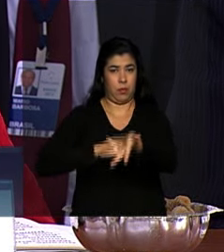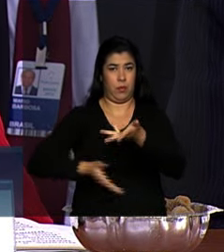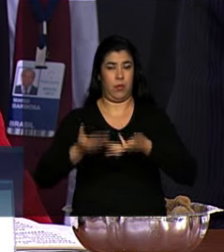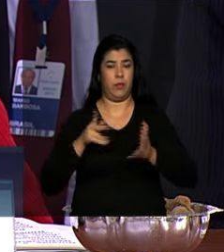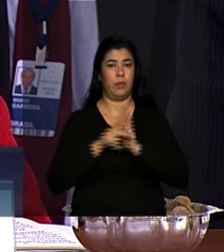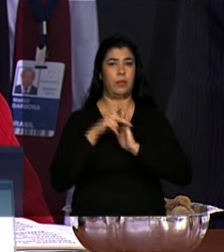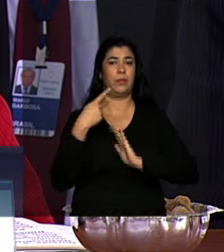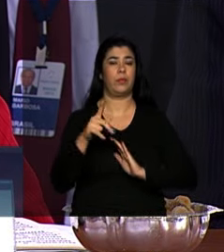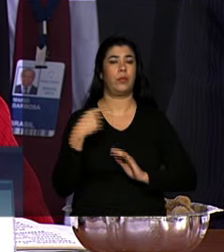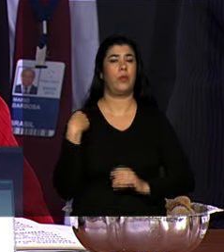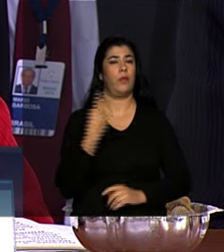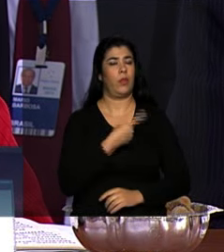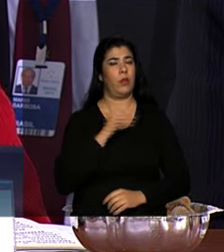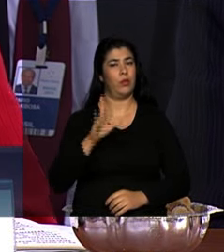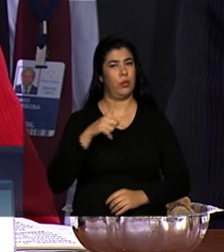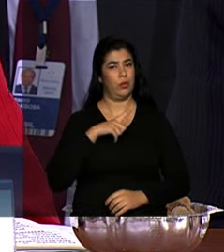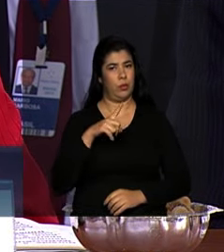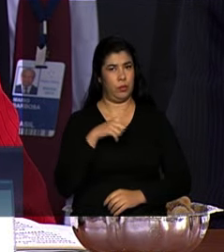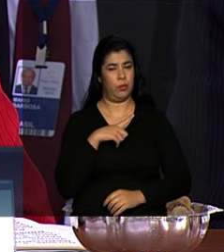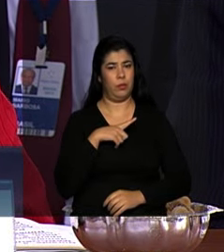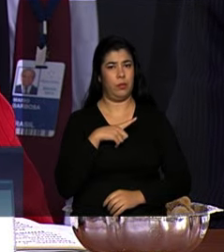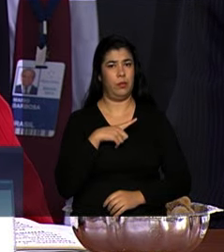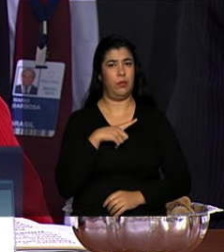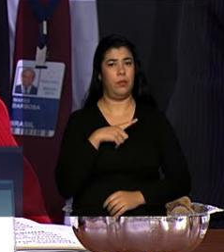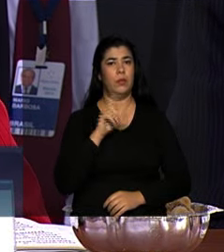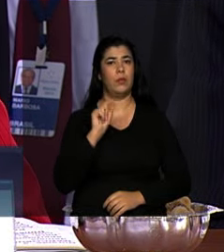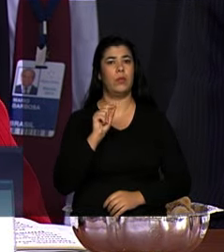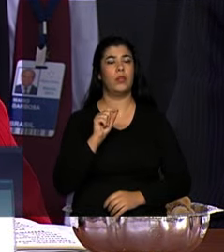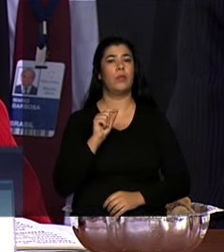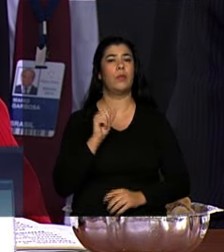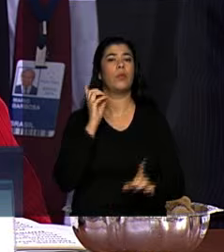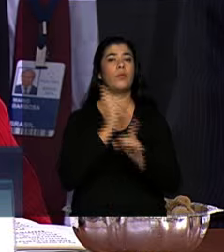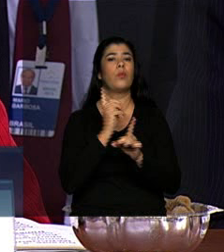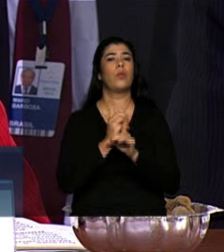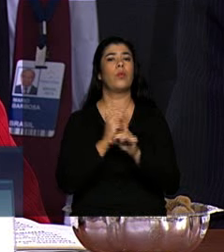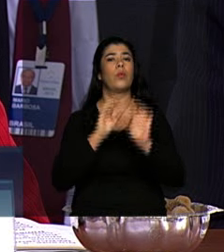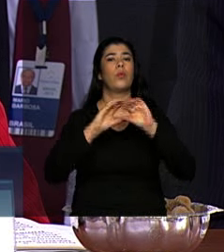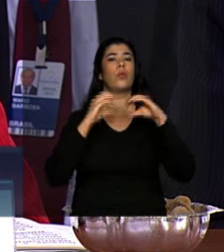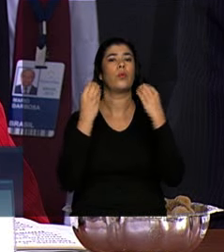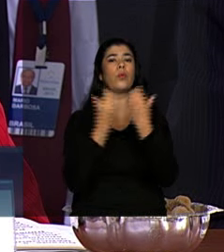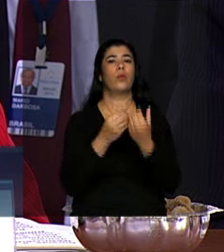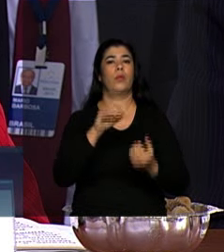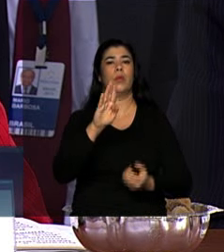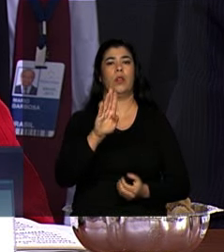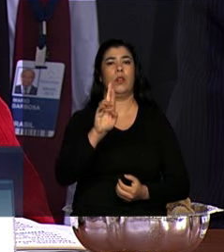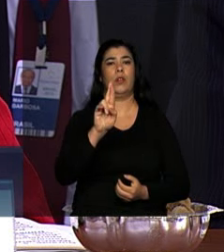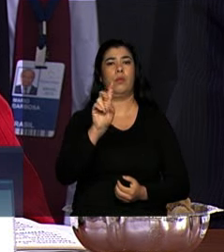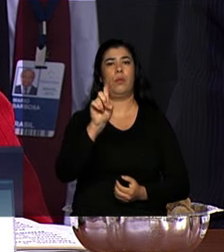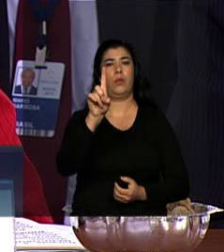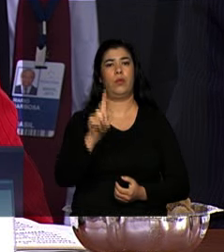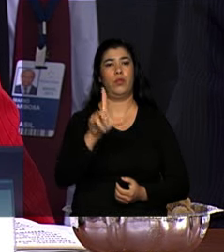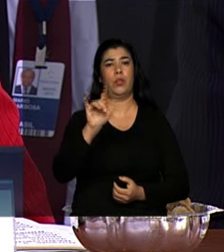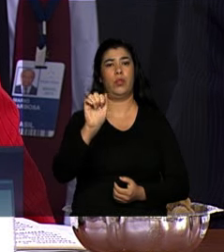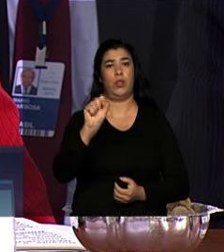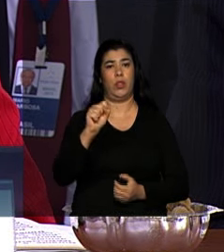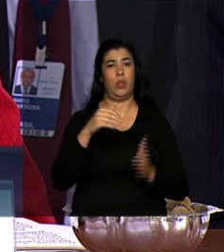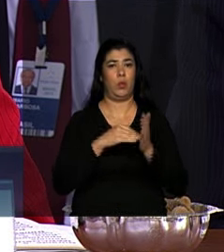relação que nós tivemos em Bruxelas nos meses passados.